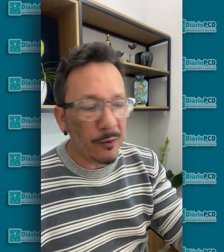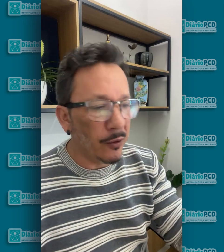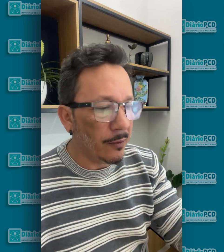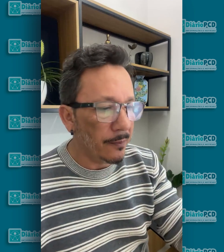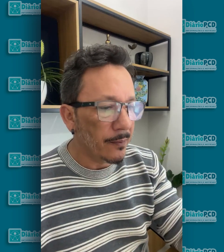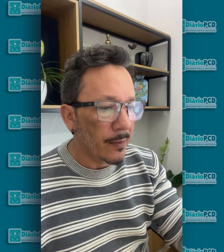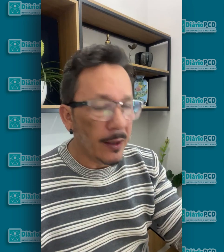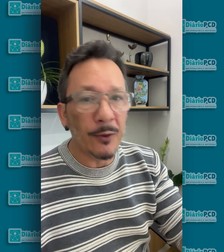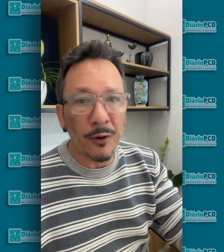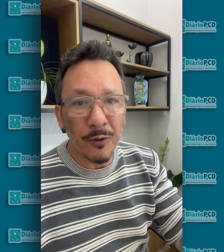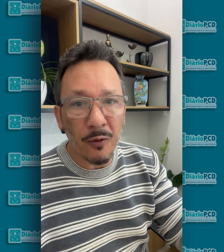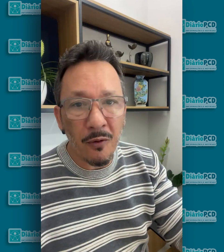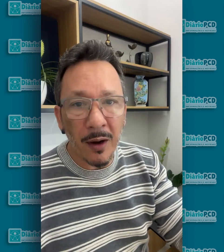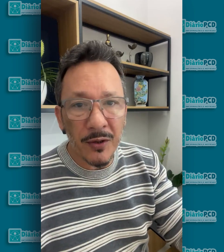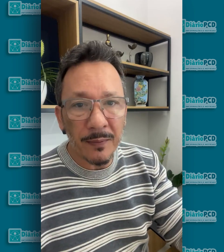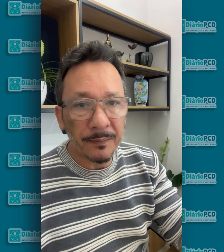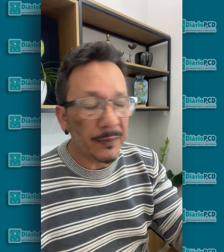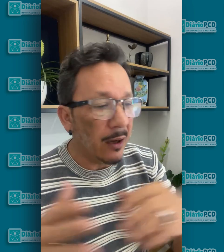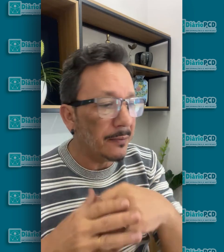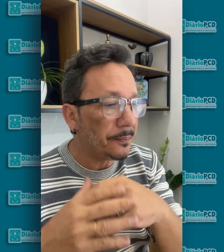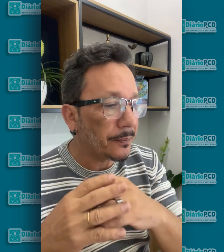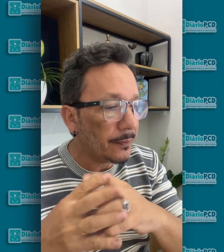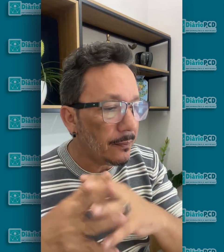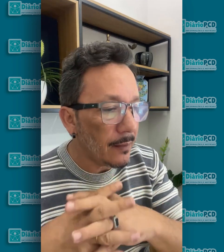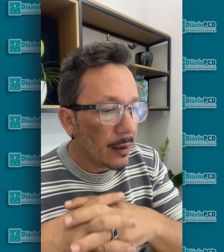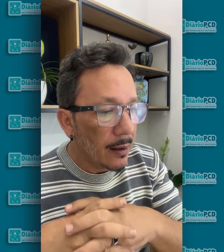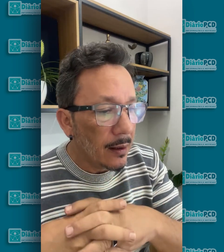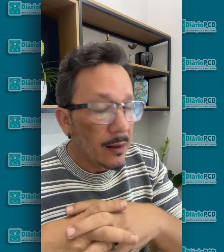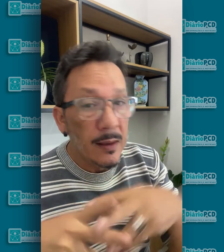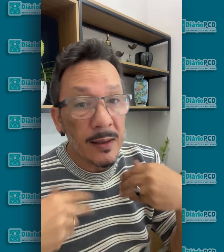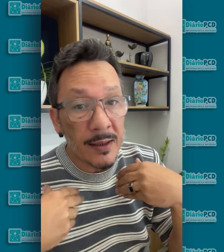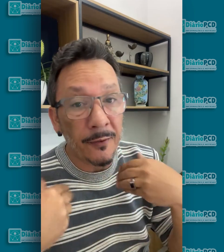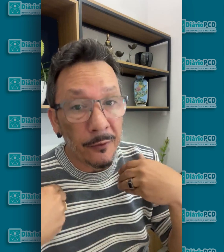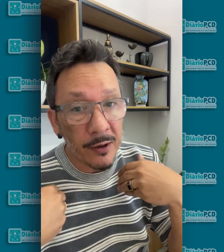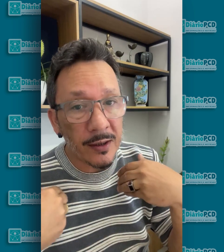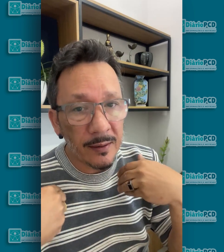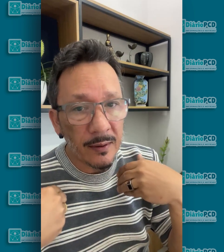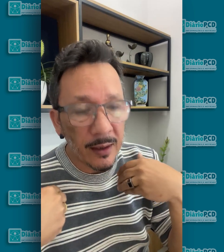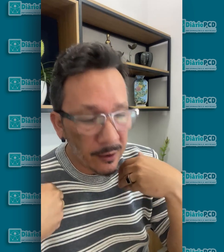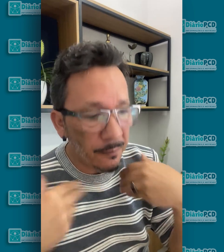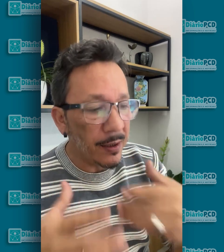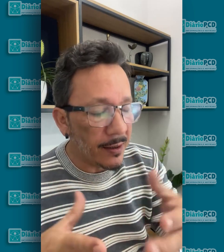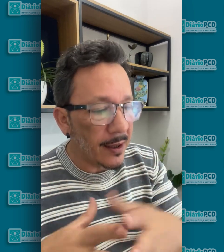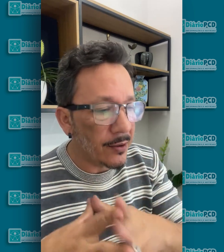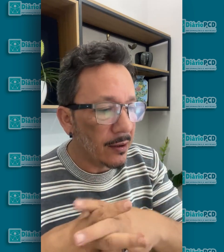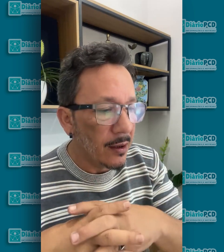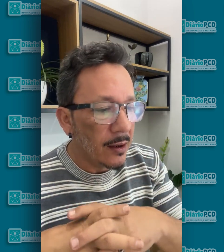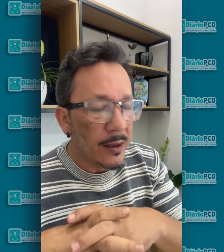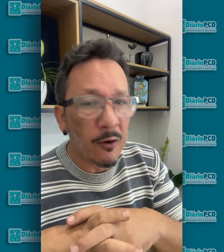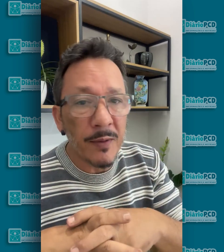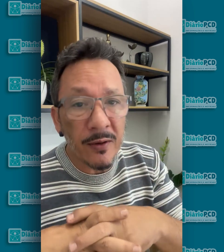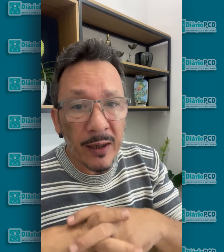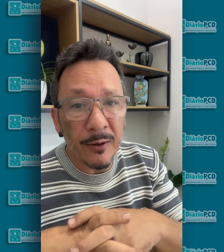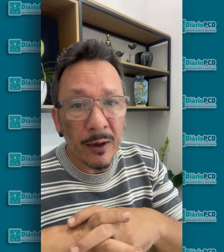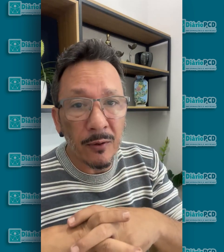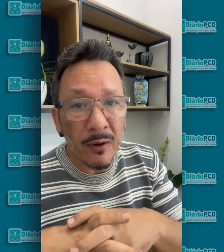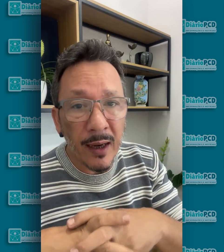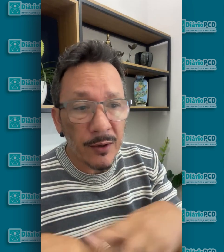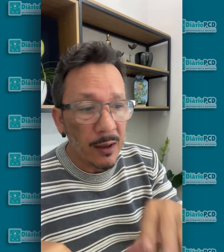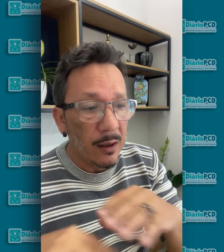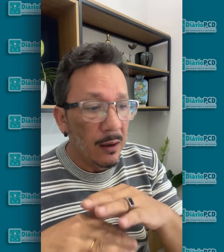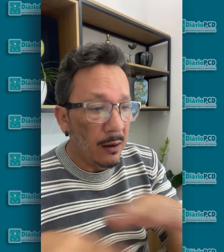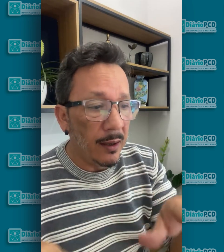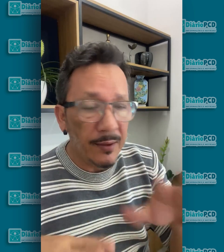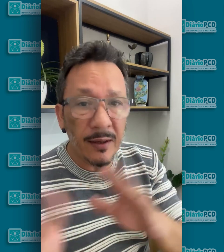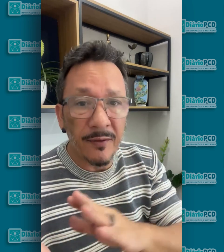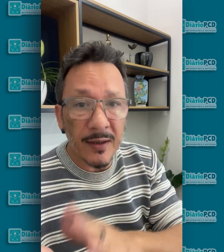funciona para todo mundo e que todo mundo concorde. Então, se fosse eu, presidente da Comissão Eleitoral do